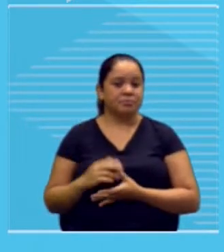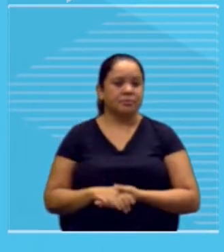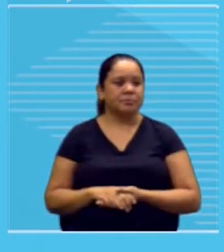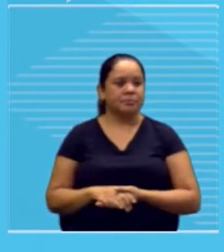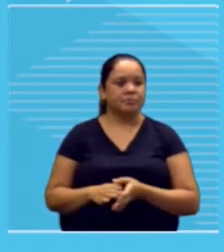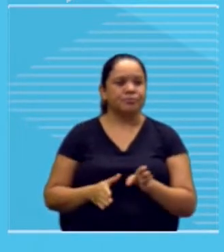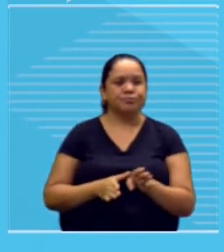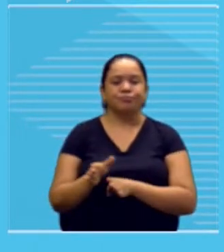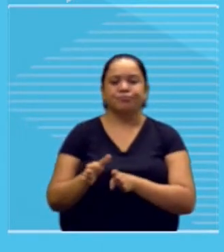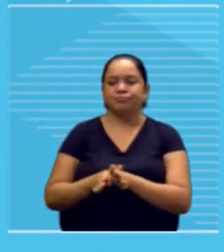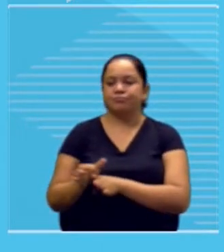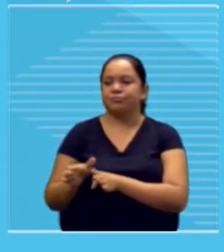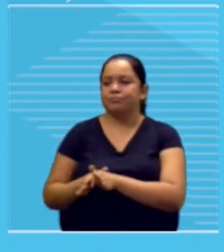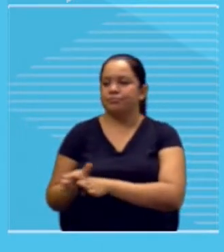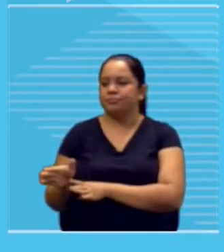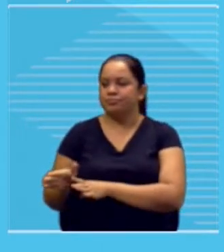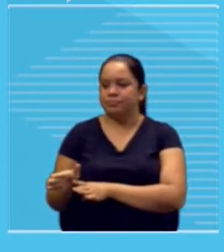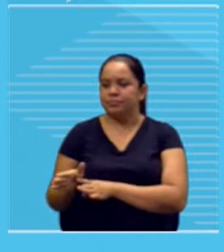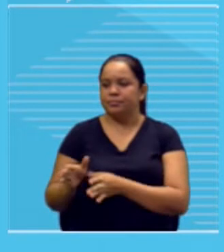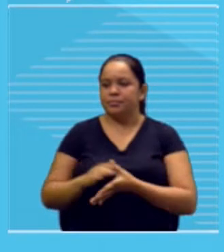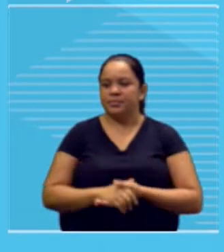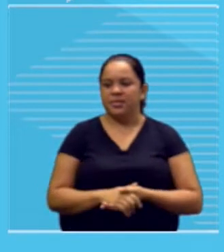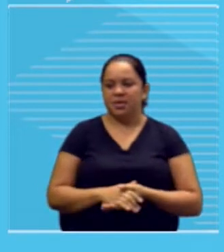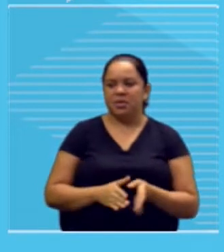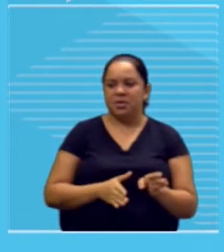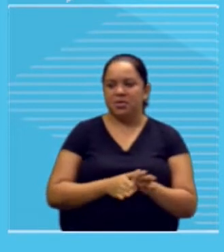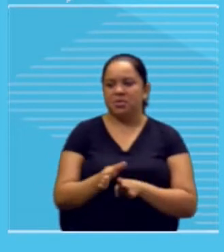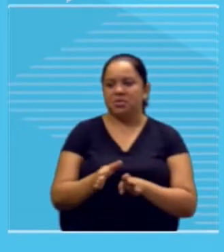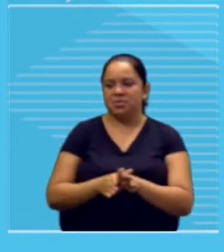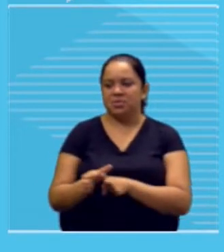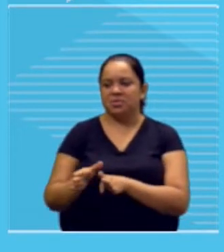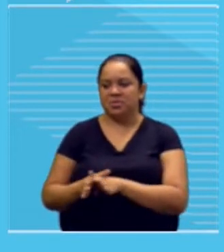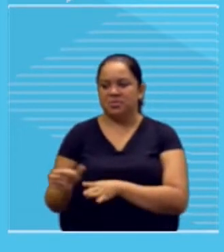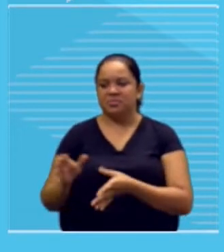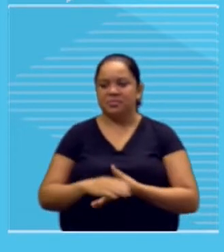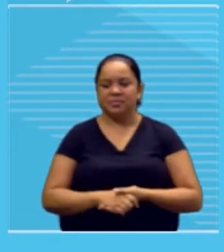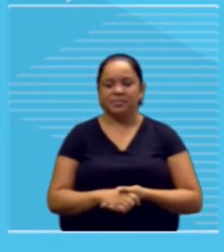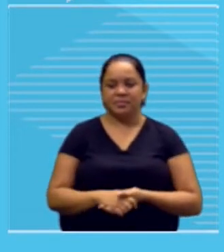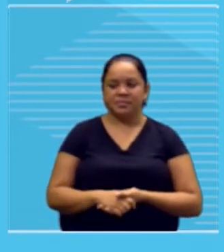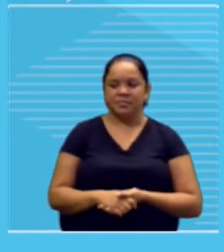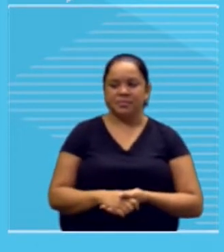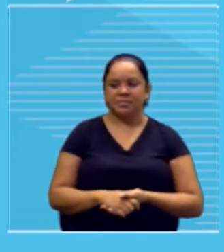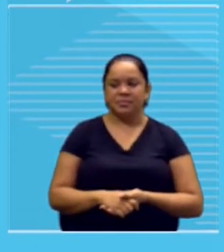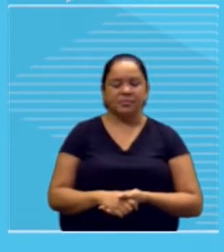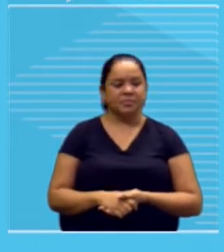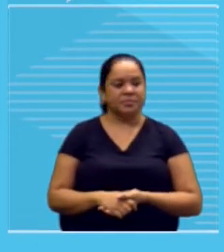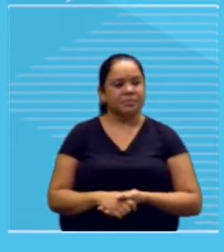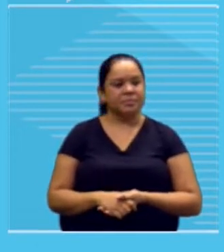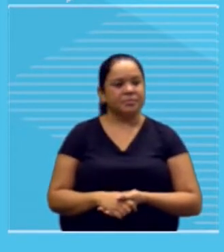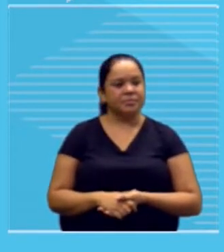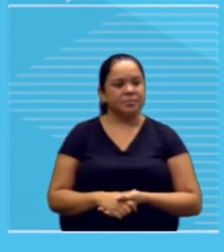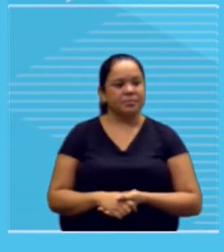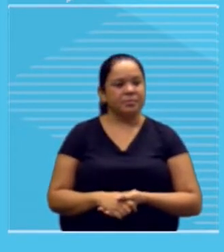instrucional tá bom gente instrucional Ou seja é aquele texto que te dá